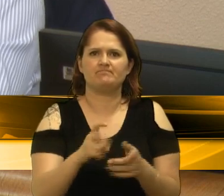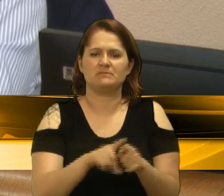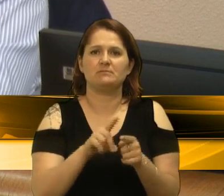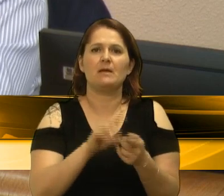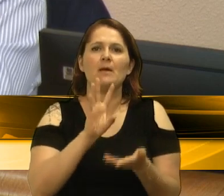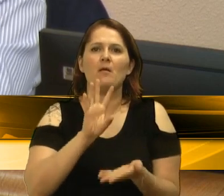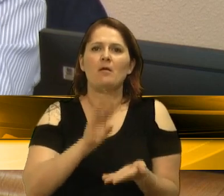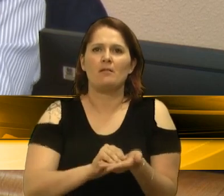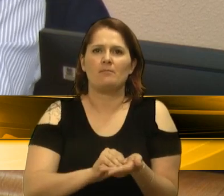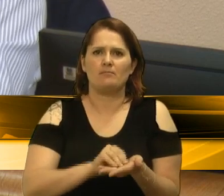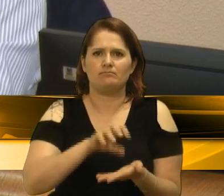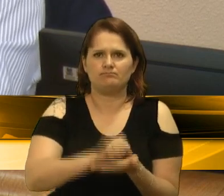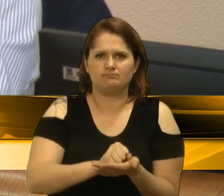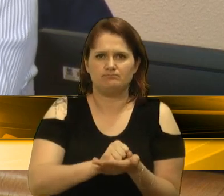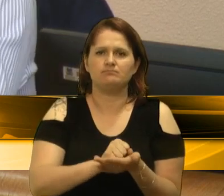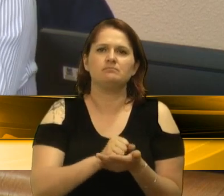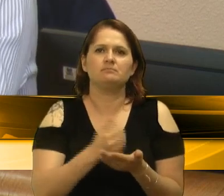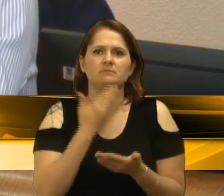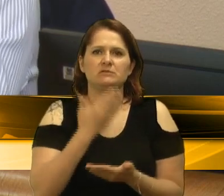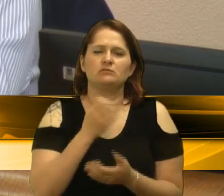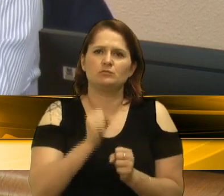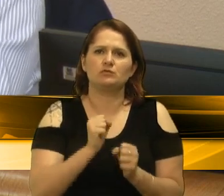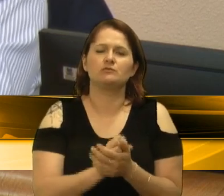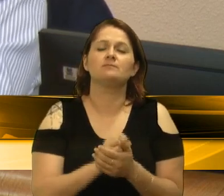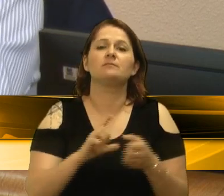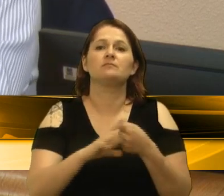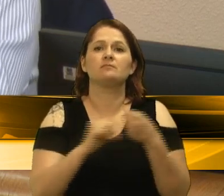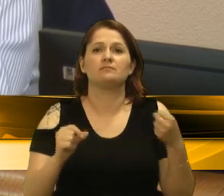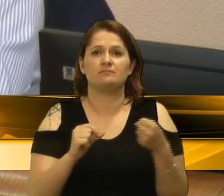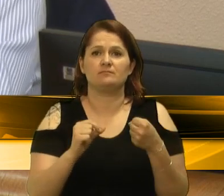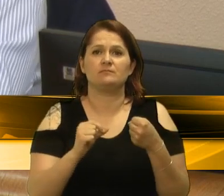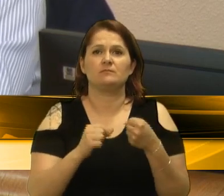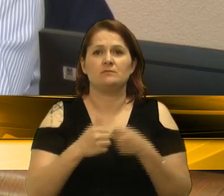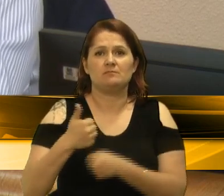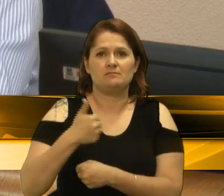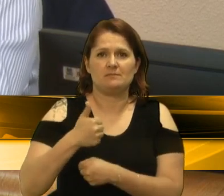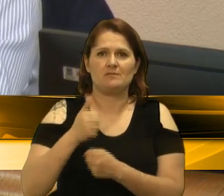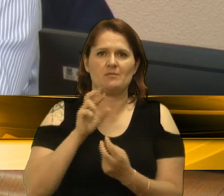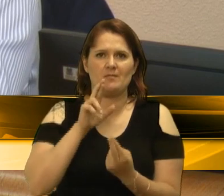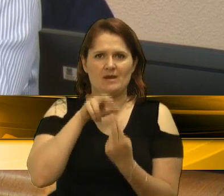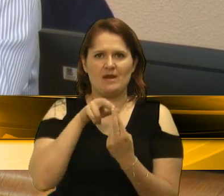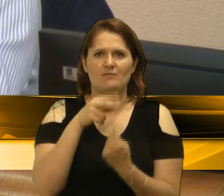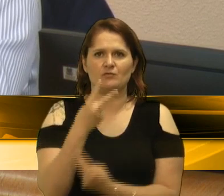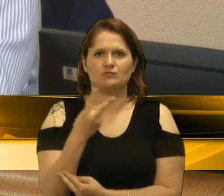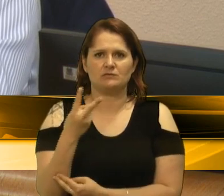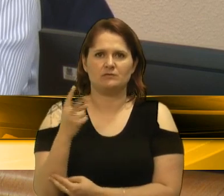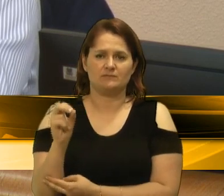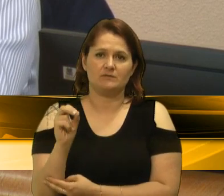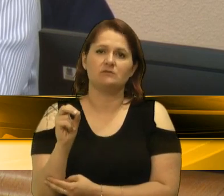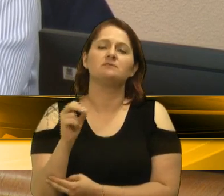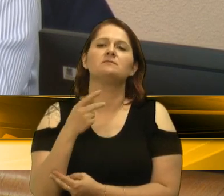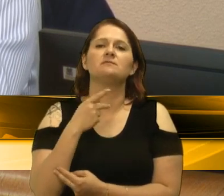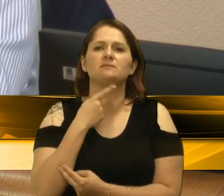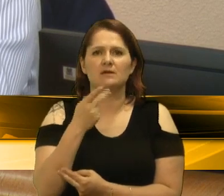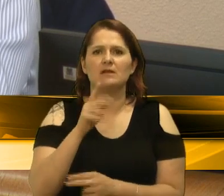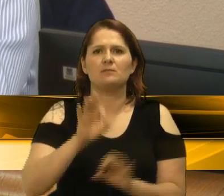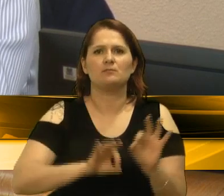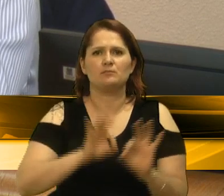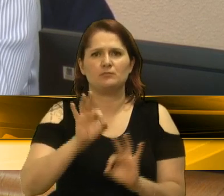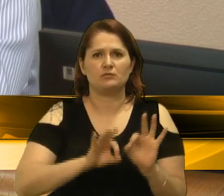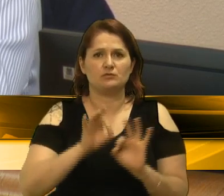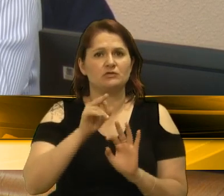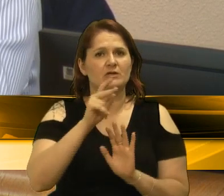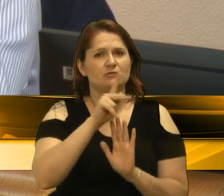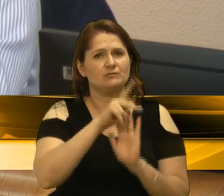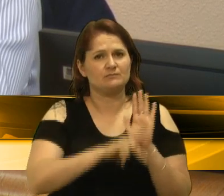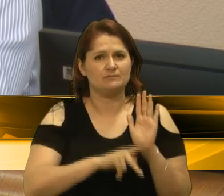O parágrafo 1º do artigo 220 do Regimento Interno estabelece que, recebido o projeto de decreto legislativo, a mesa